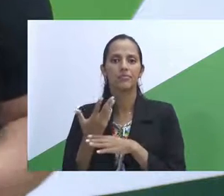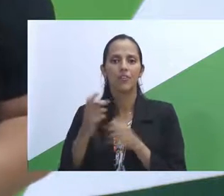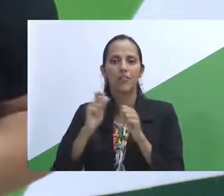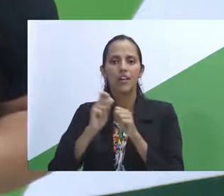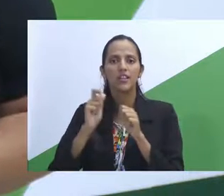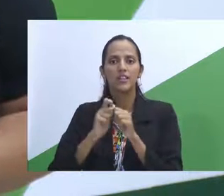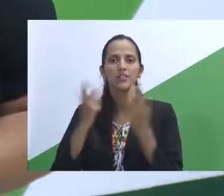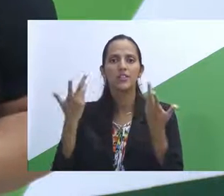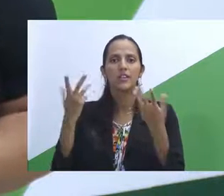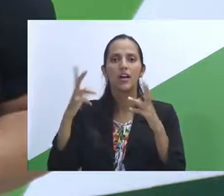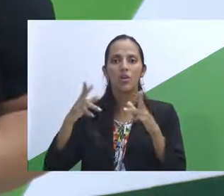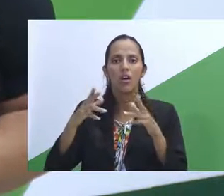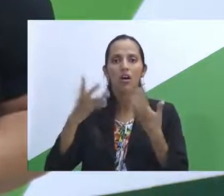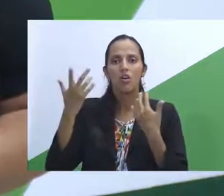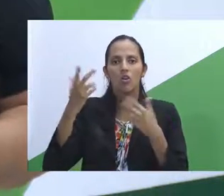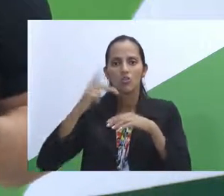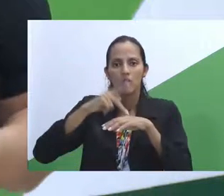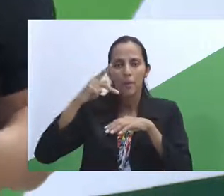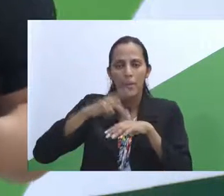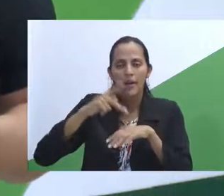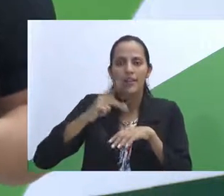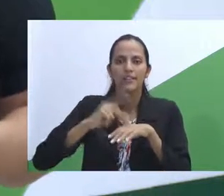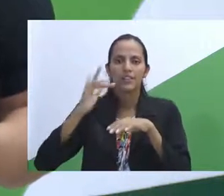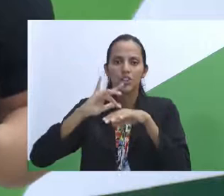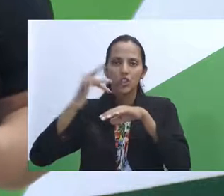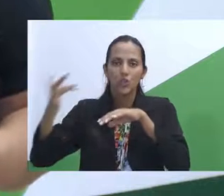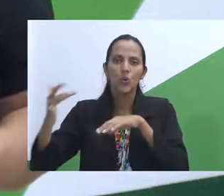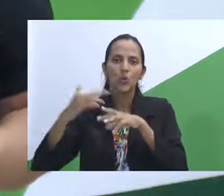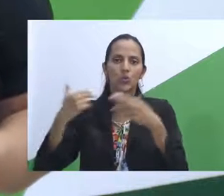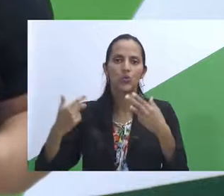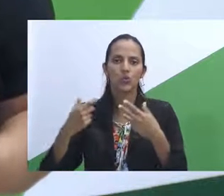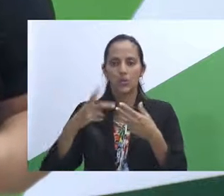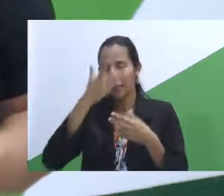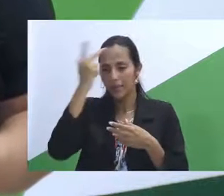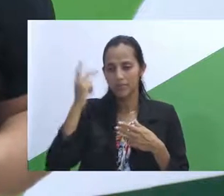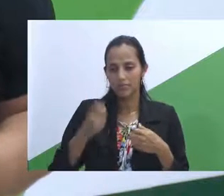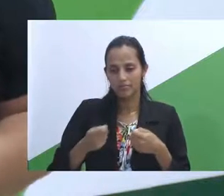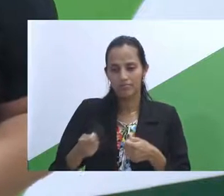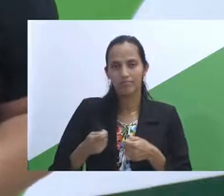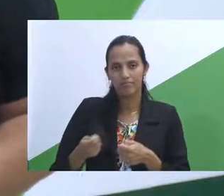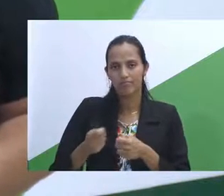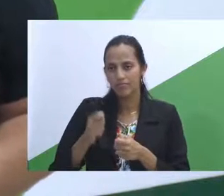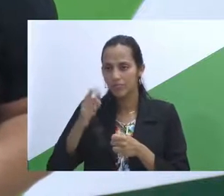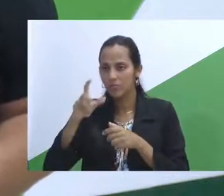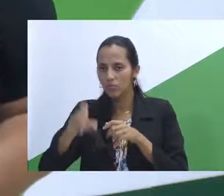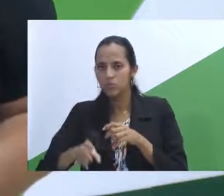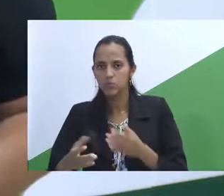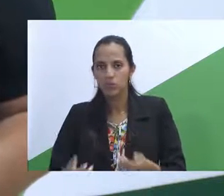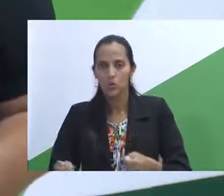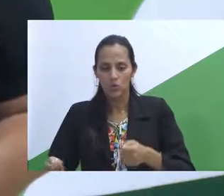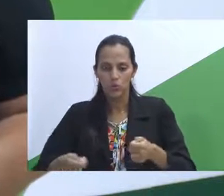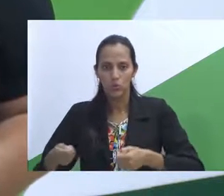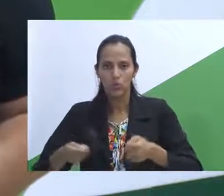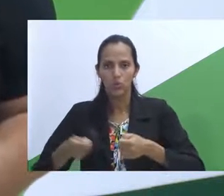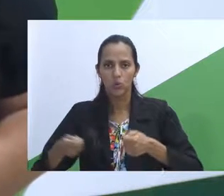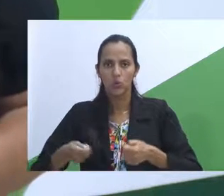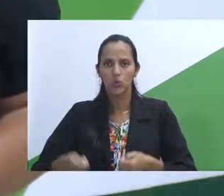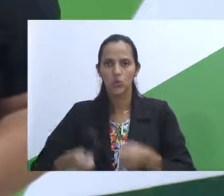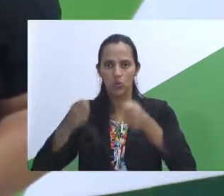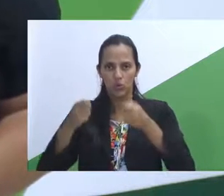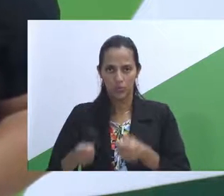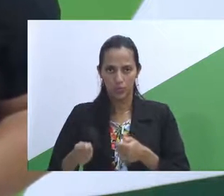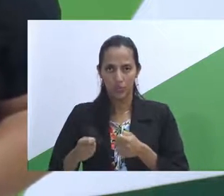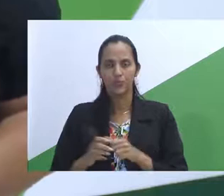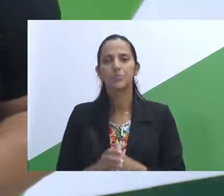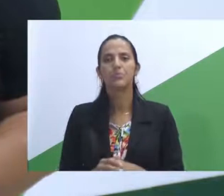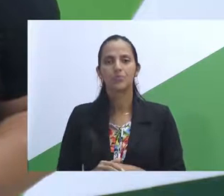mineração funcione no país, né? Para a gente poder, então, levar aí à frente nosso processo, então, de industrialização. Um